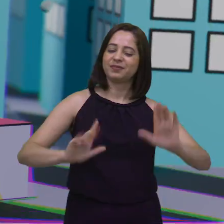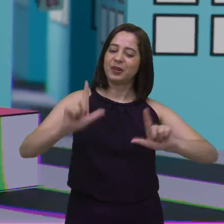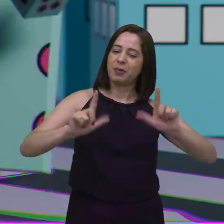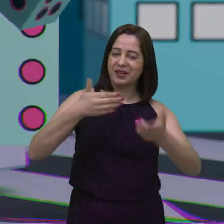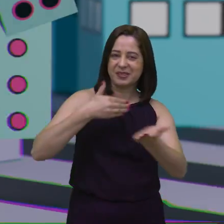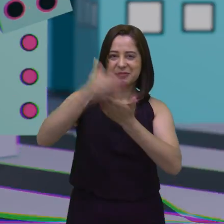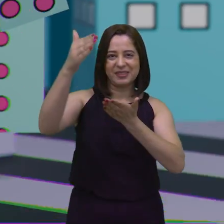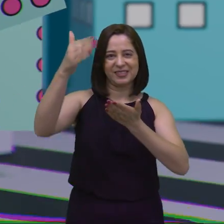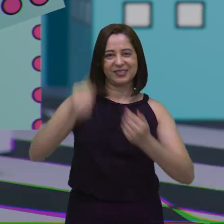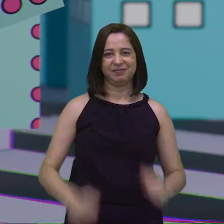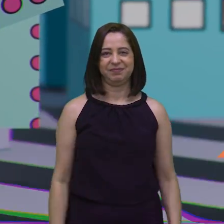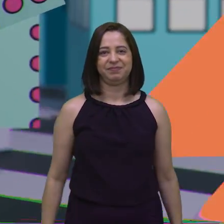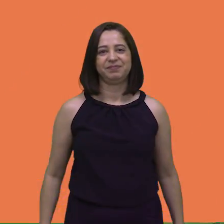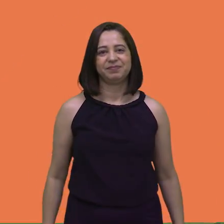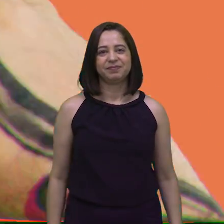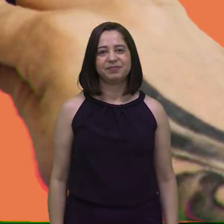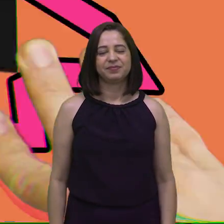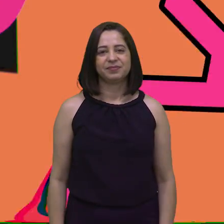O Tá Ligado tá no ar.